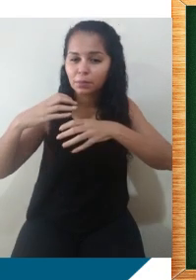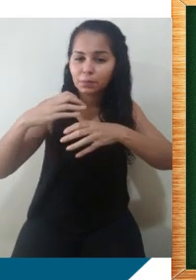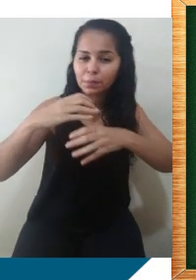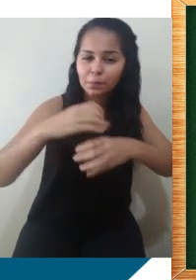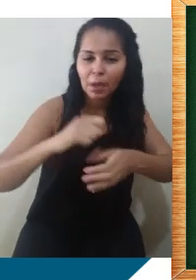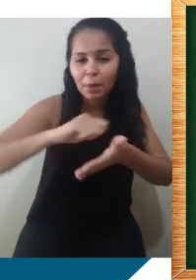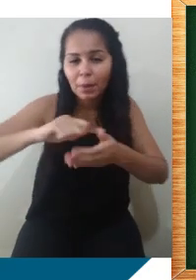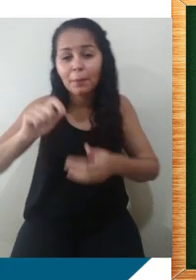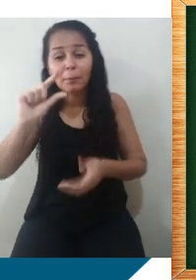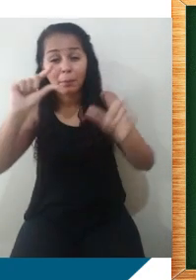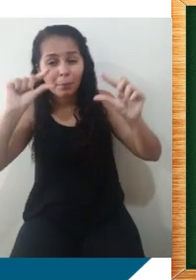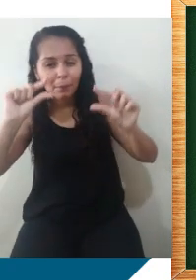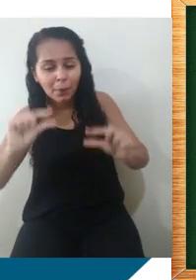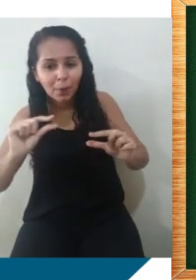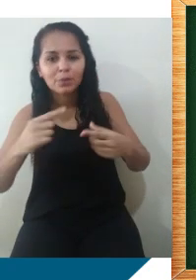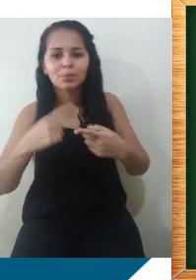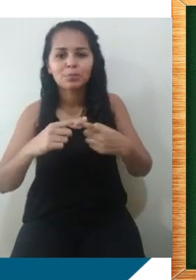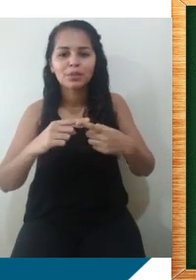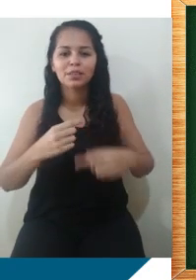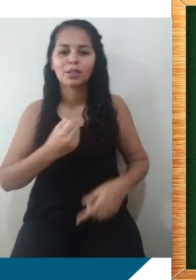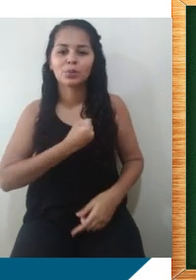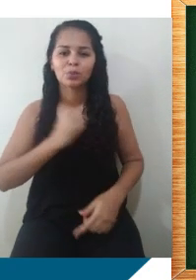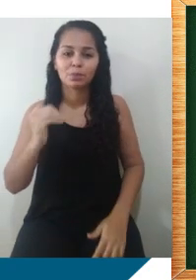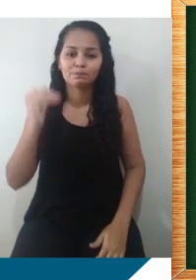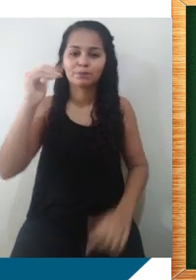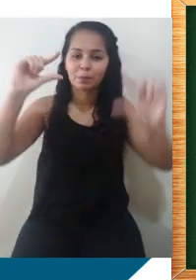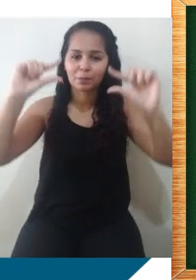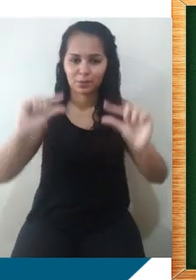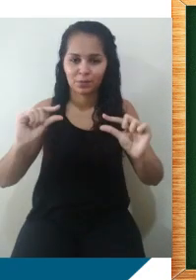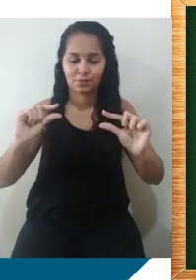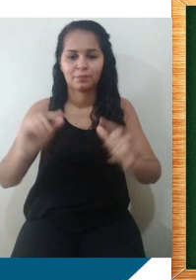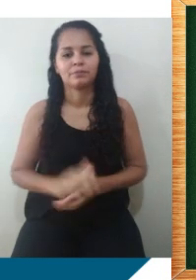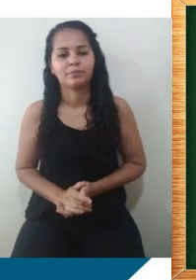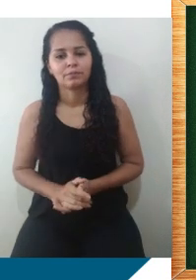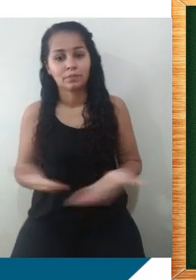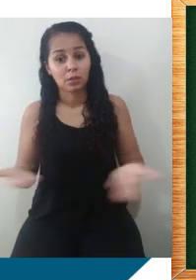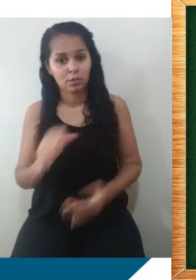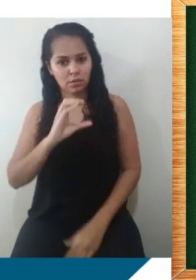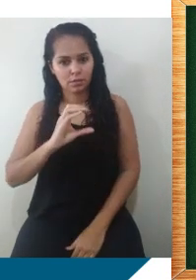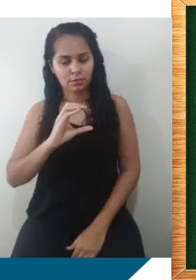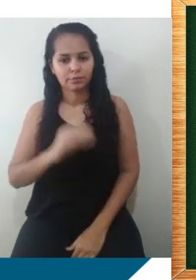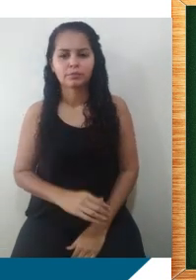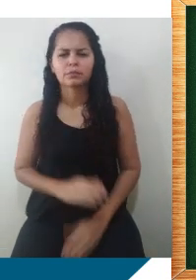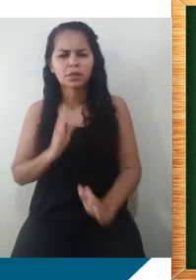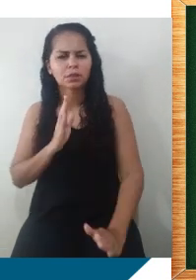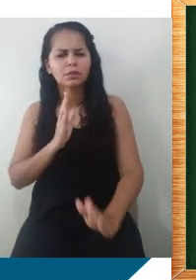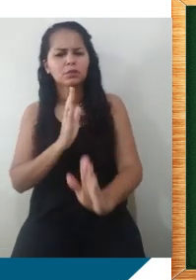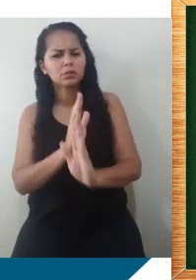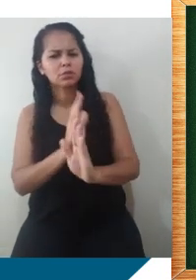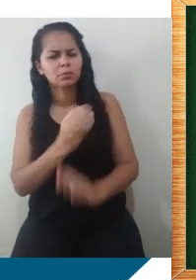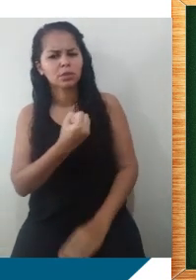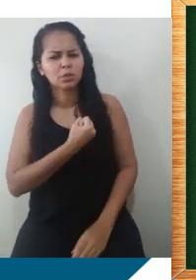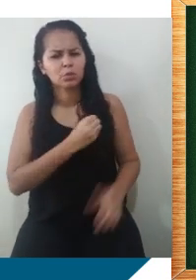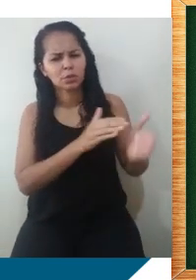Item C. Para descobrir o número de termos dessa sequência, vamos utilizar novamente a fórmula do termo